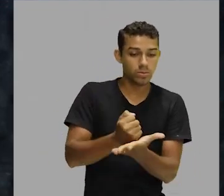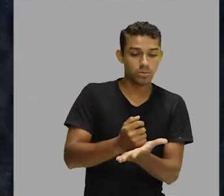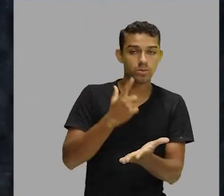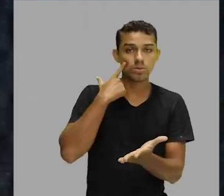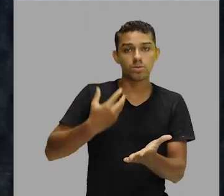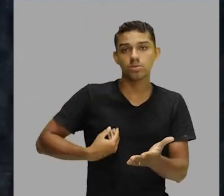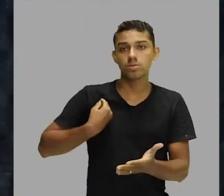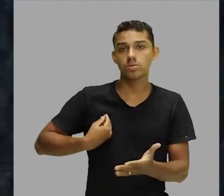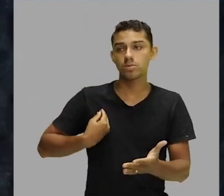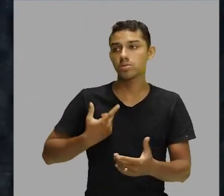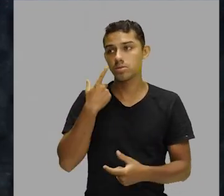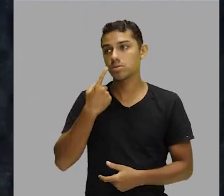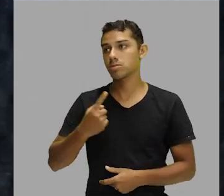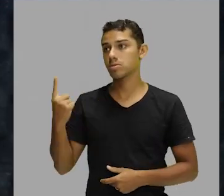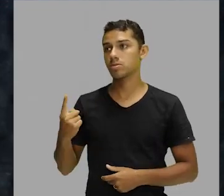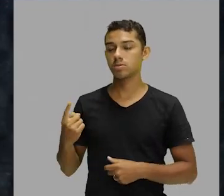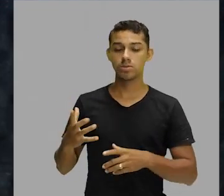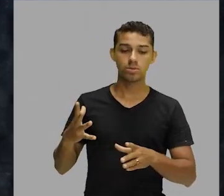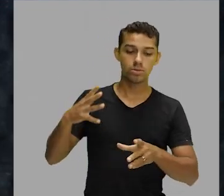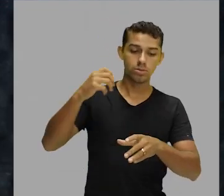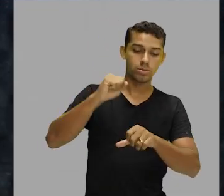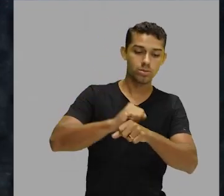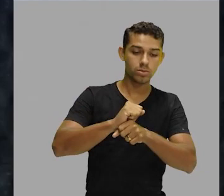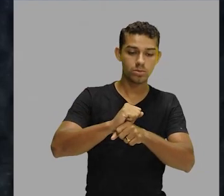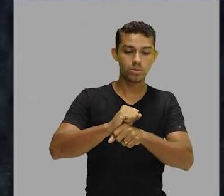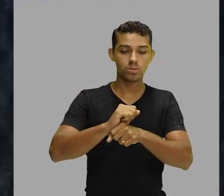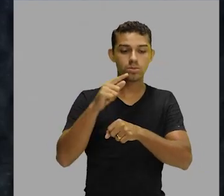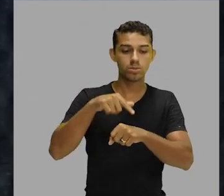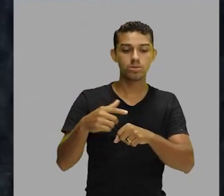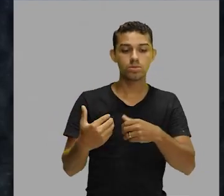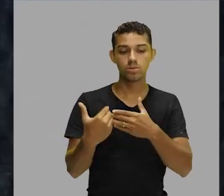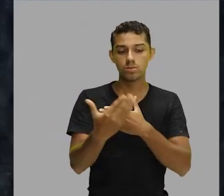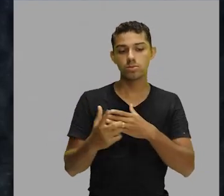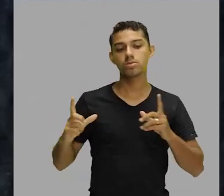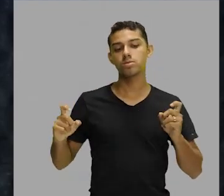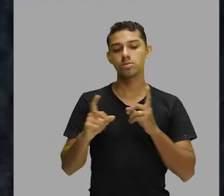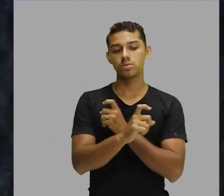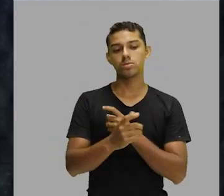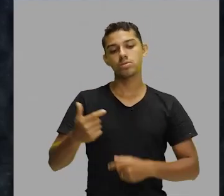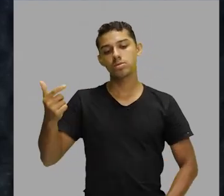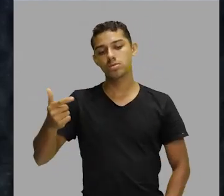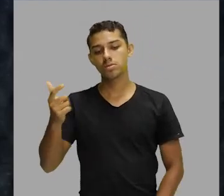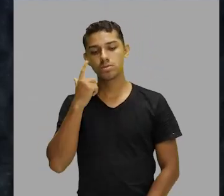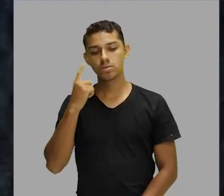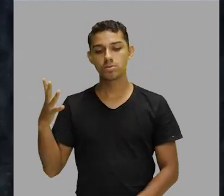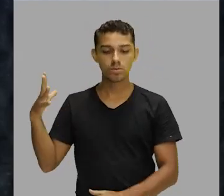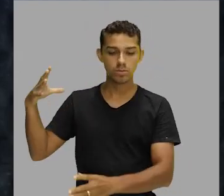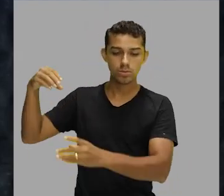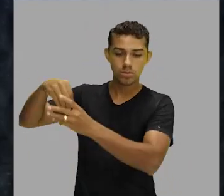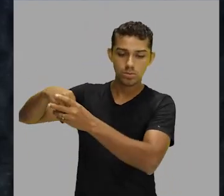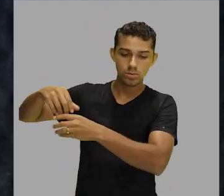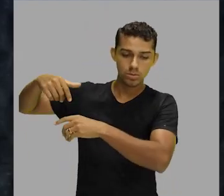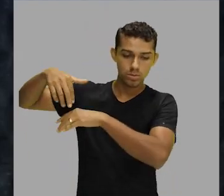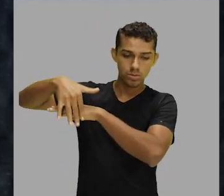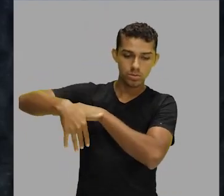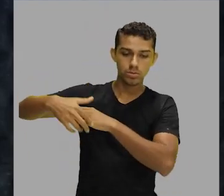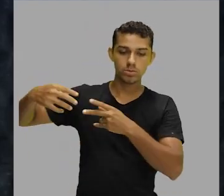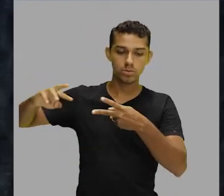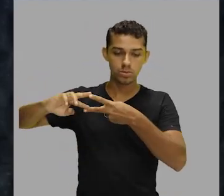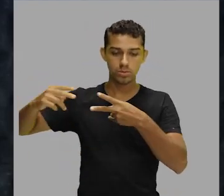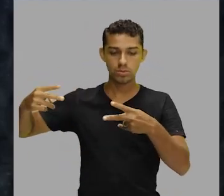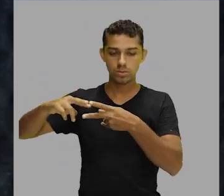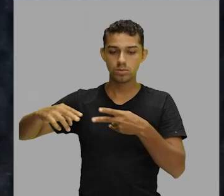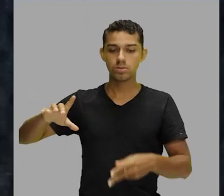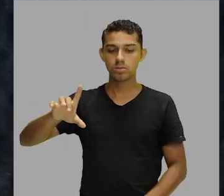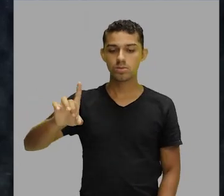na parte externa da bactéria, e nessa segunda etapa, bem aqui, ele está inserindo o DNA dele. Então, esse